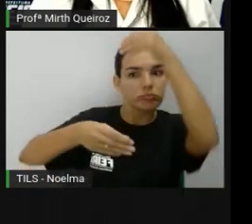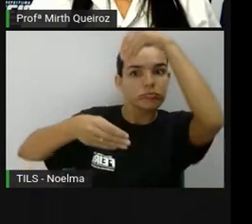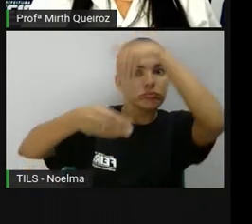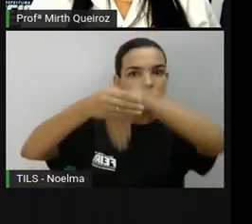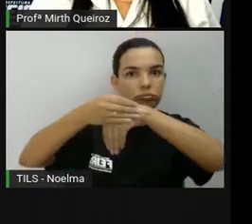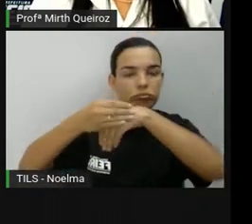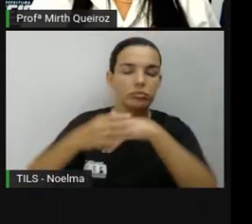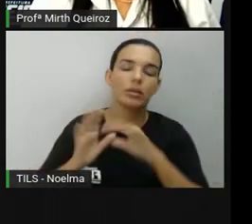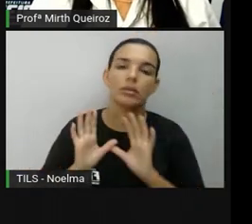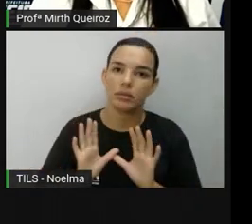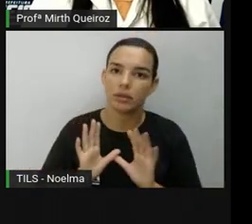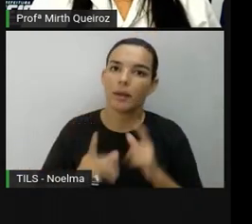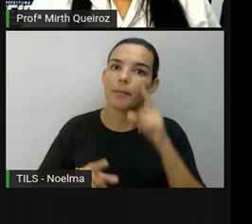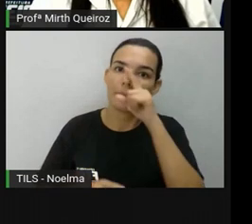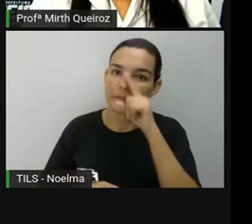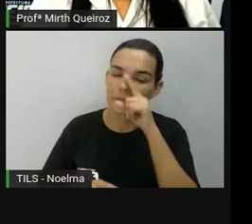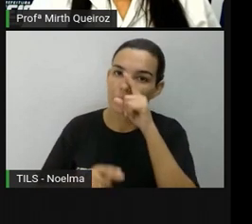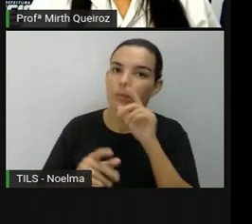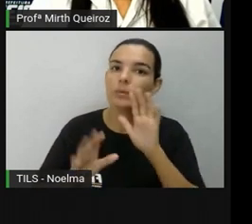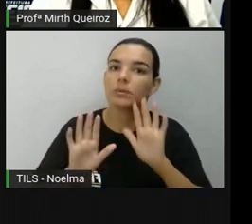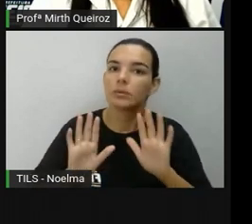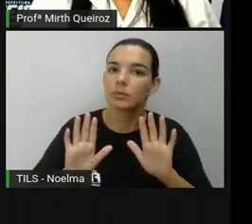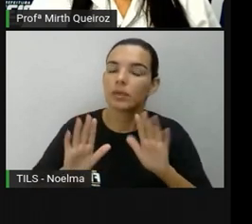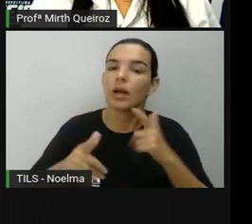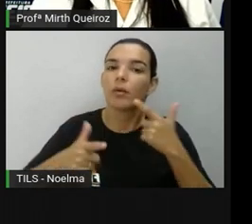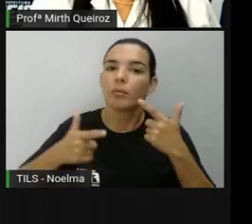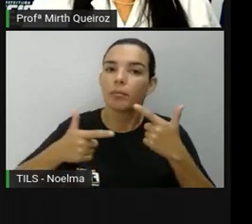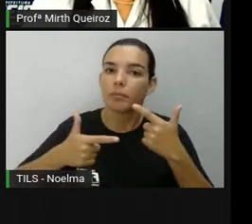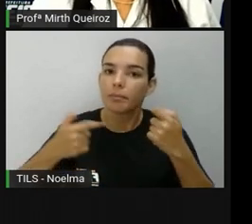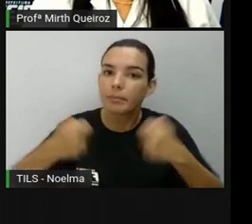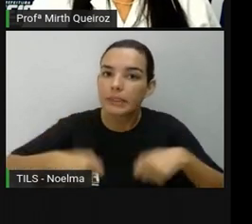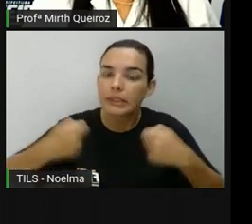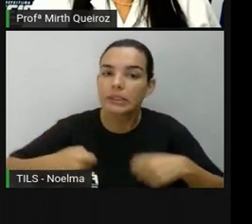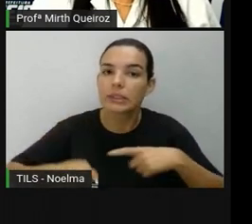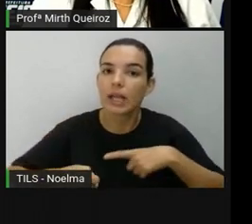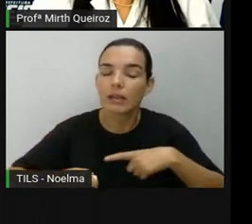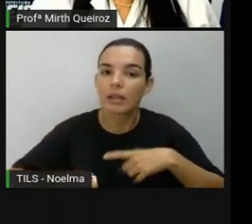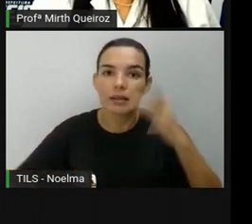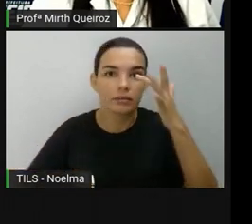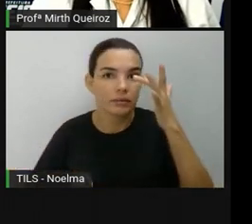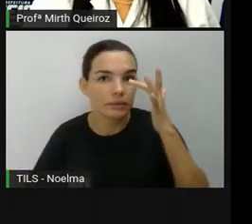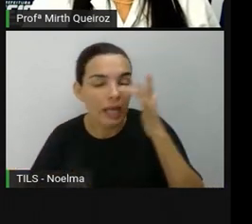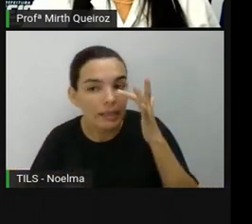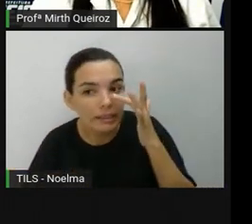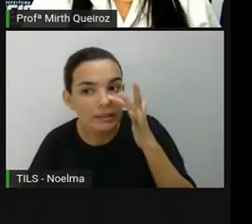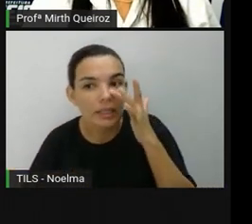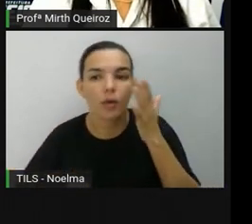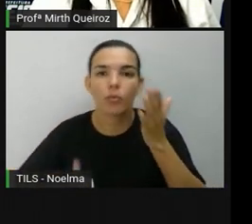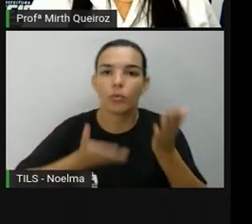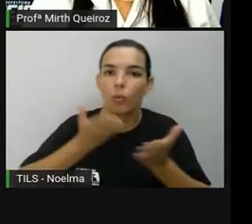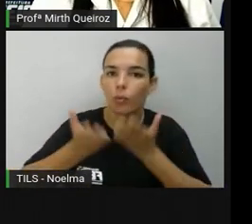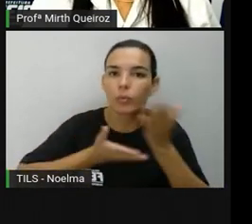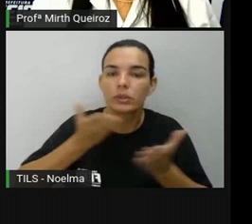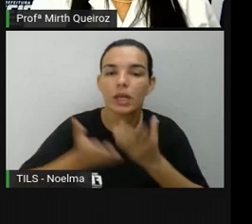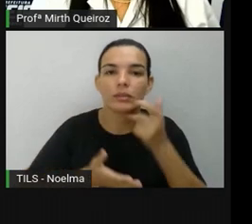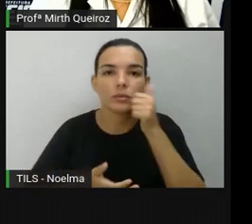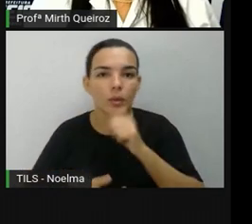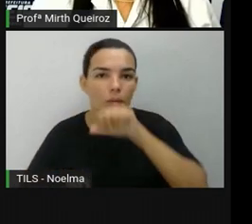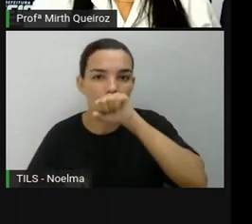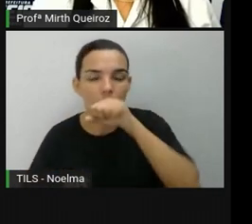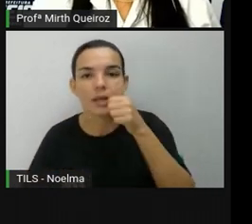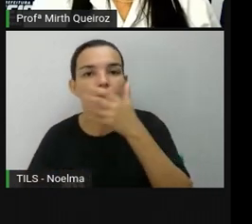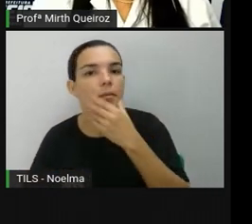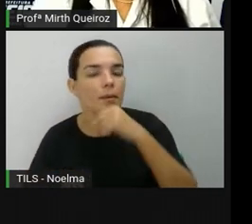oferecer riscos muito grandes à nossa vida, né? Então, a gente tem que tomar cuidado e os pais de vocês